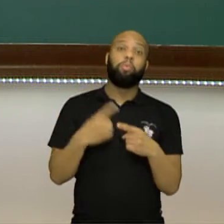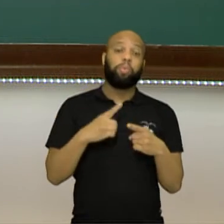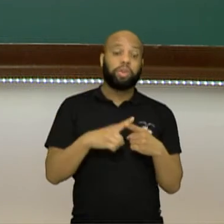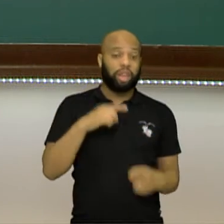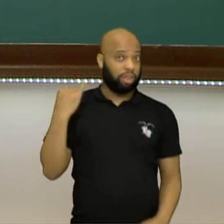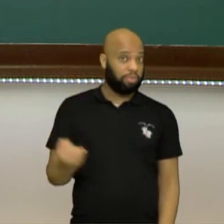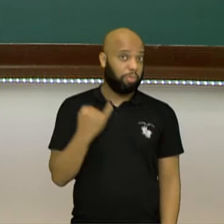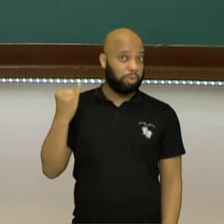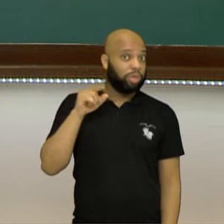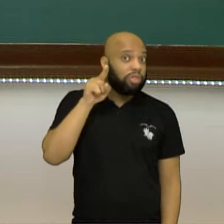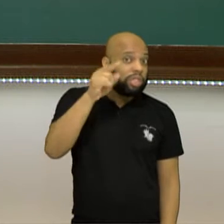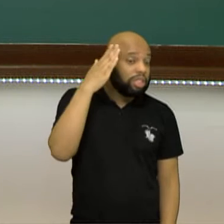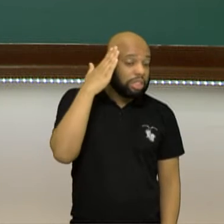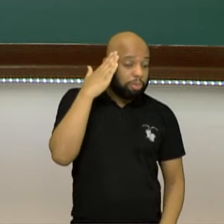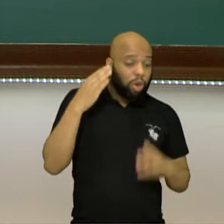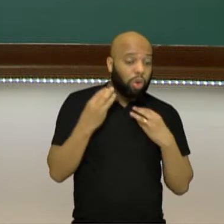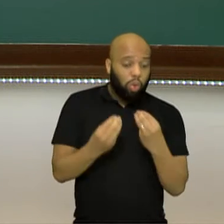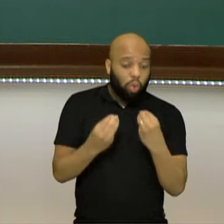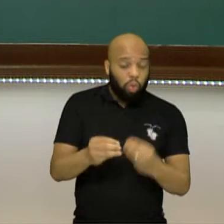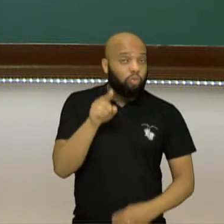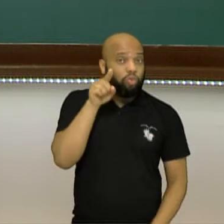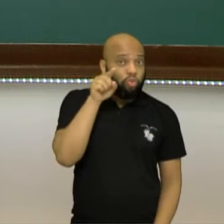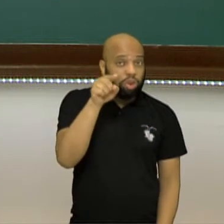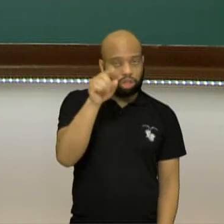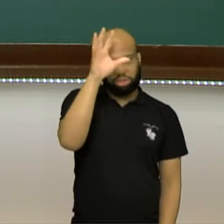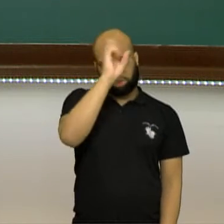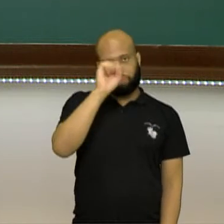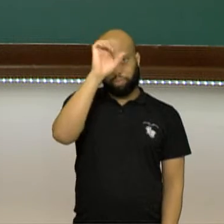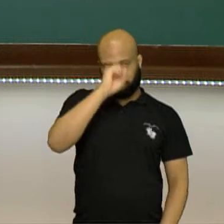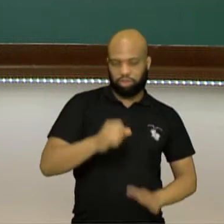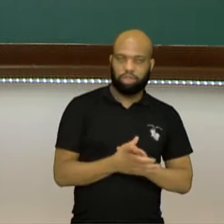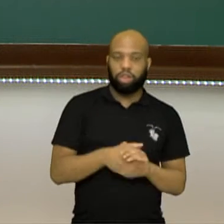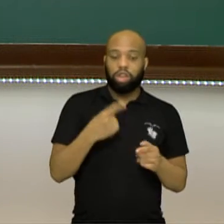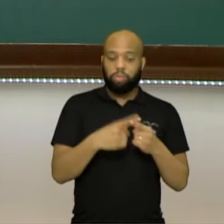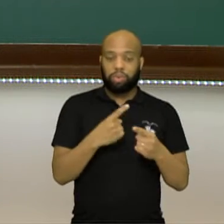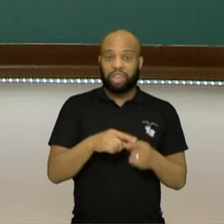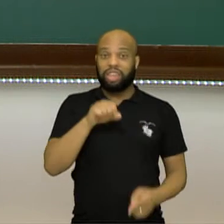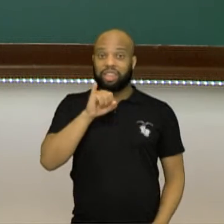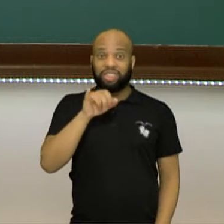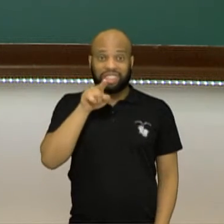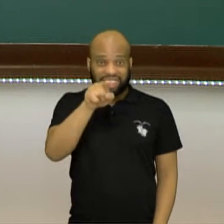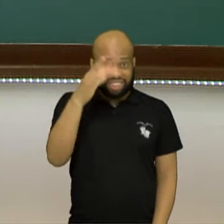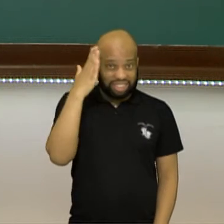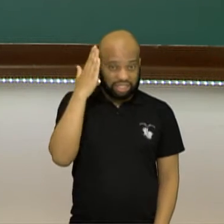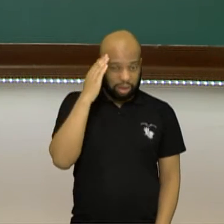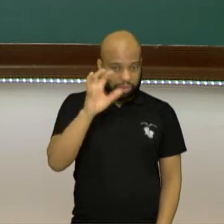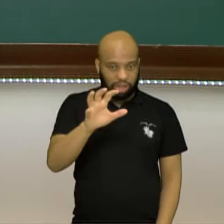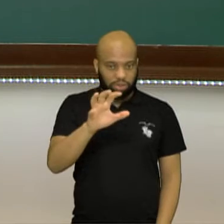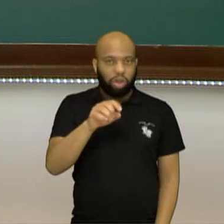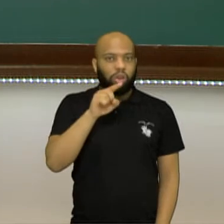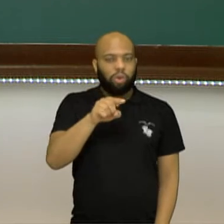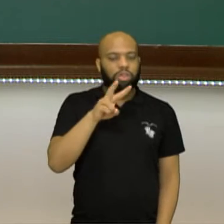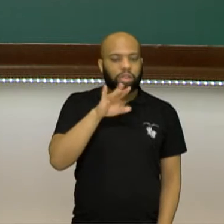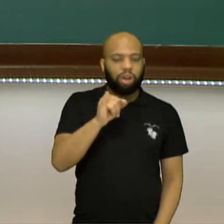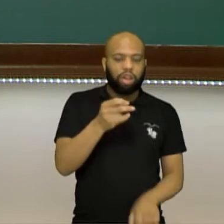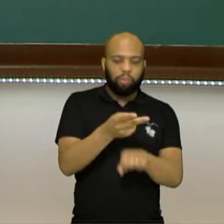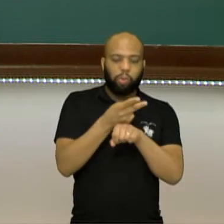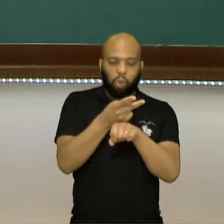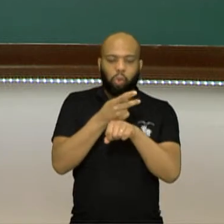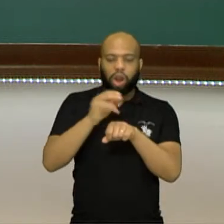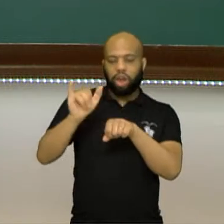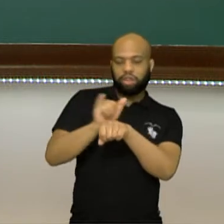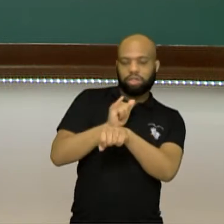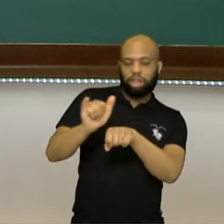você aprende. Ter isso aí mais fácil para você entender táticas, descobrir maneiras de aprender